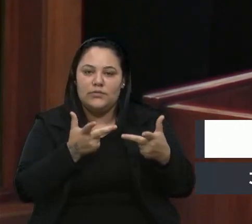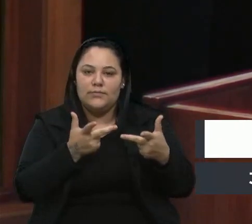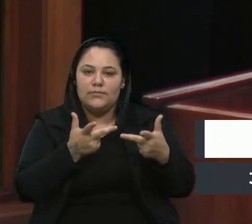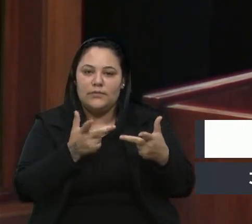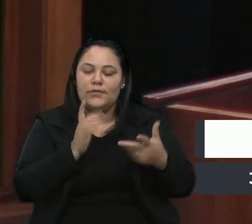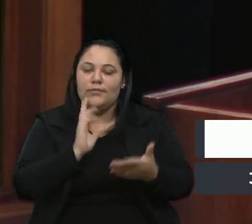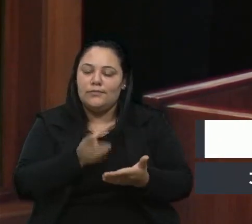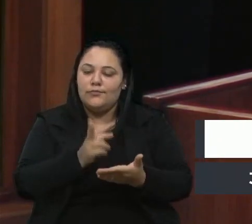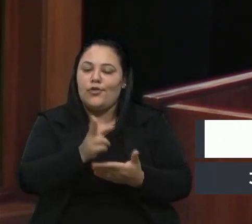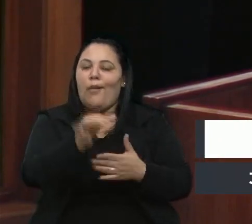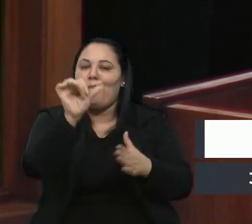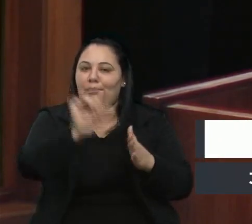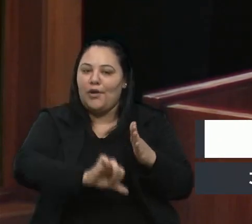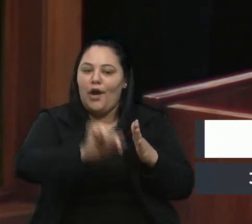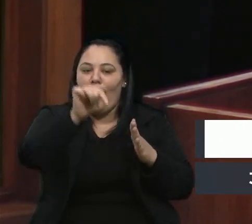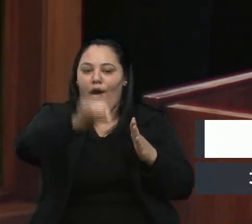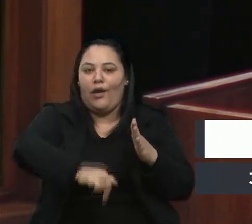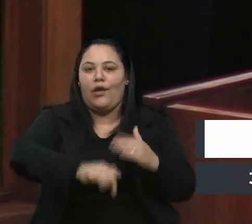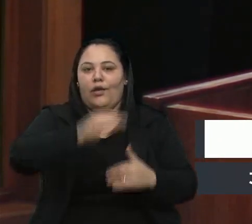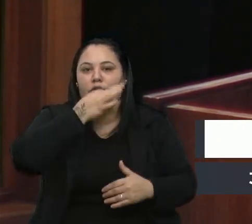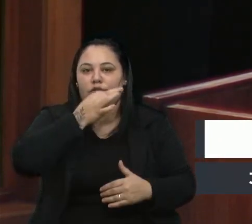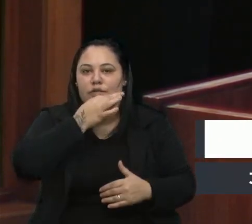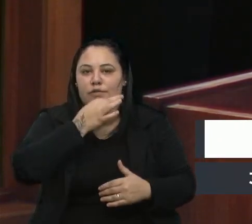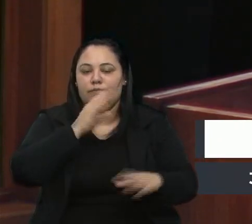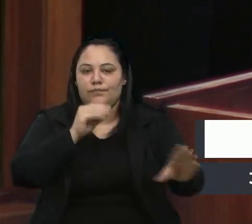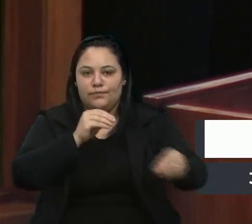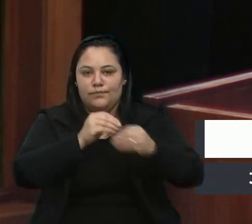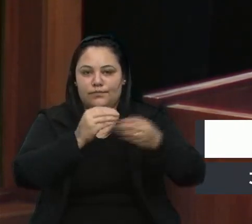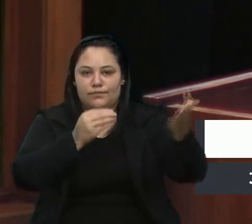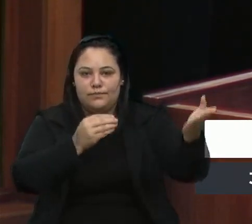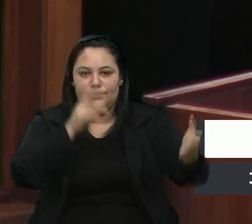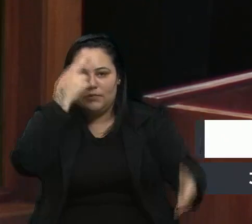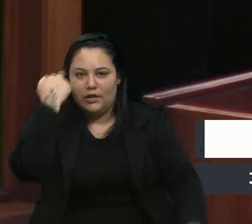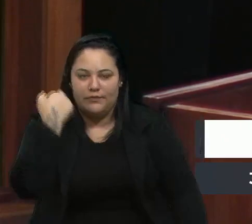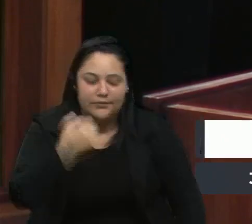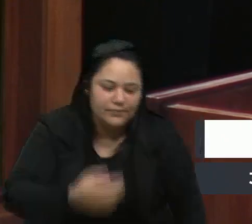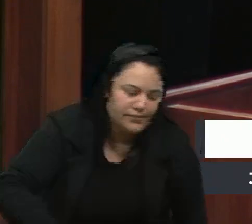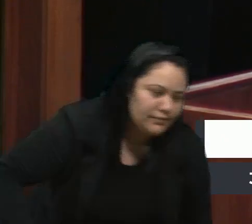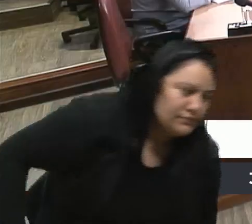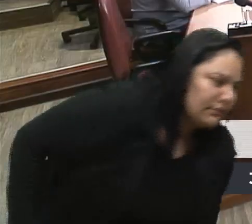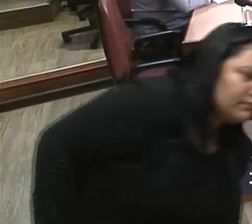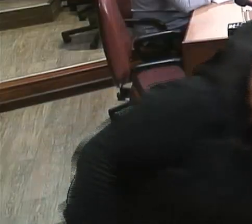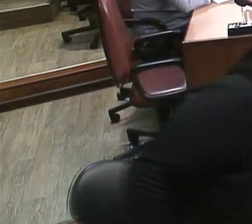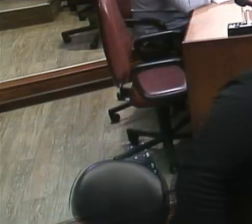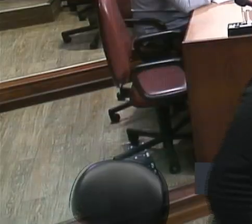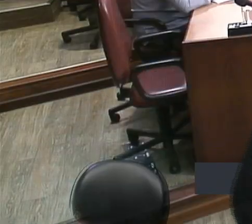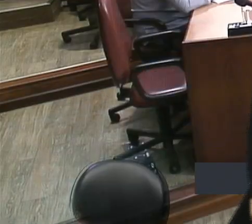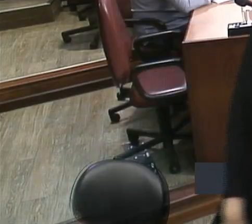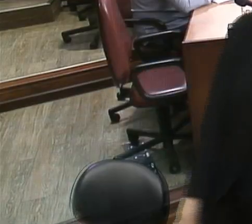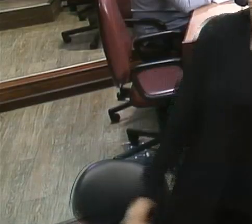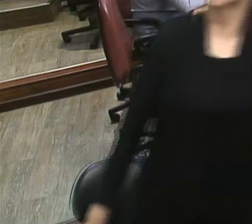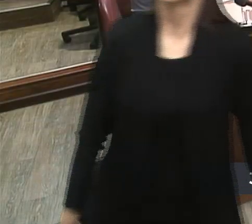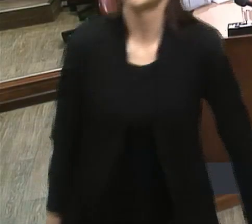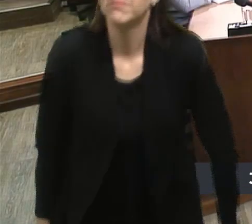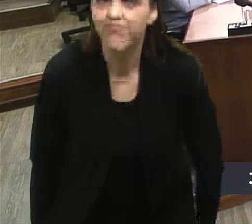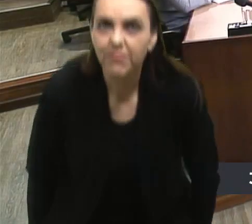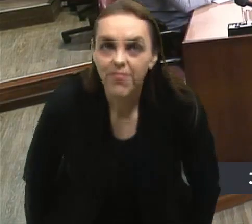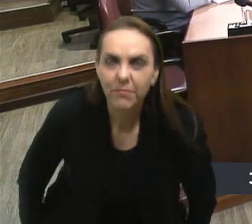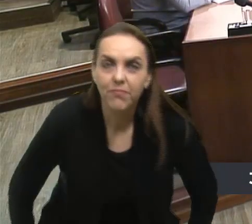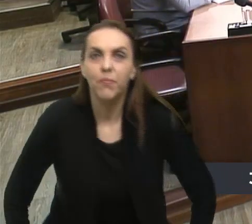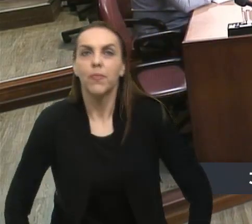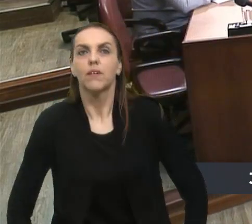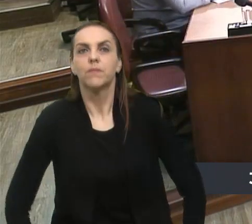pior, infelizmente, na nossa cidade. Sua parte, vereador Rafael. Bom, vereador, nós somos em 23 vereadores aqui na